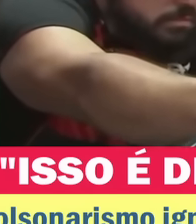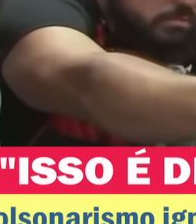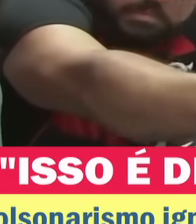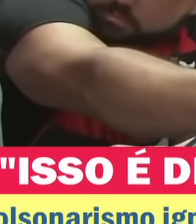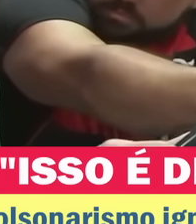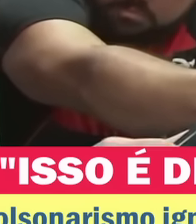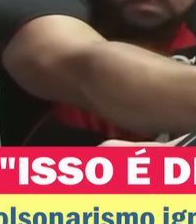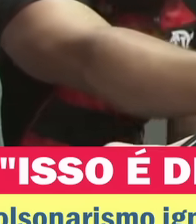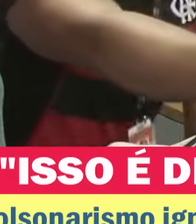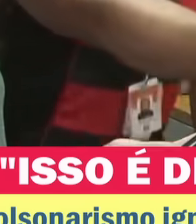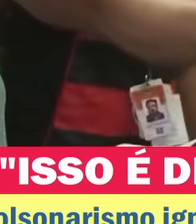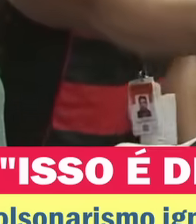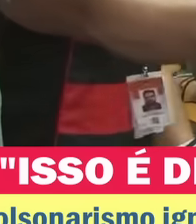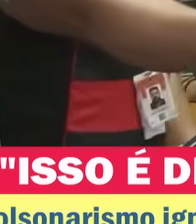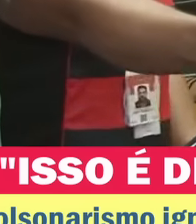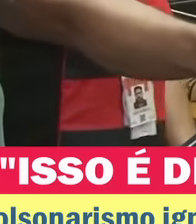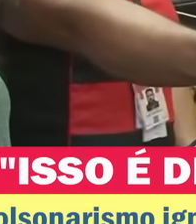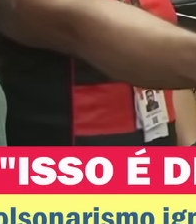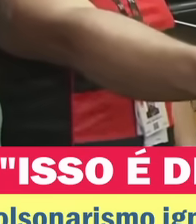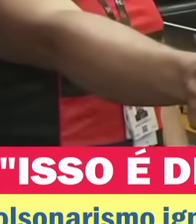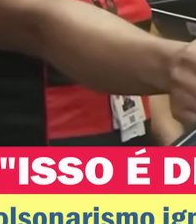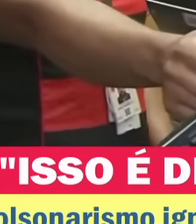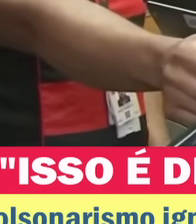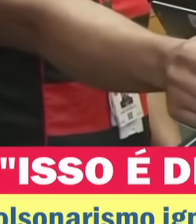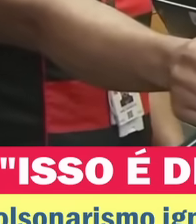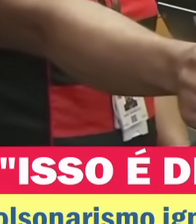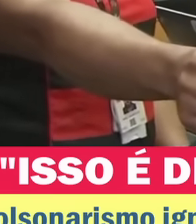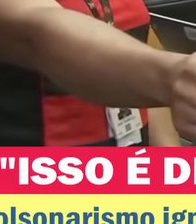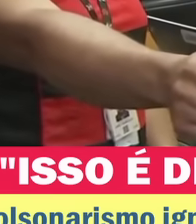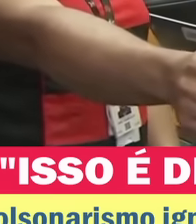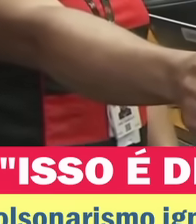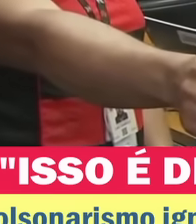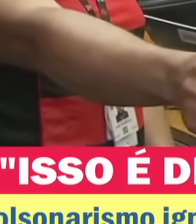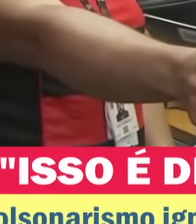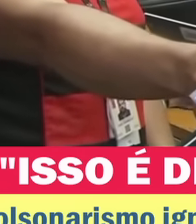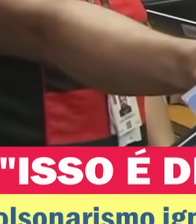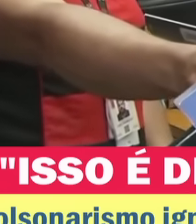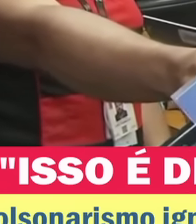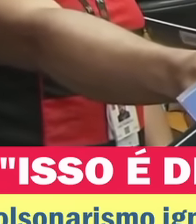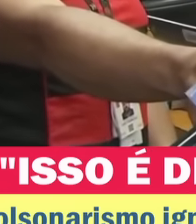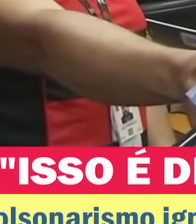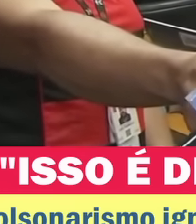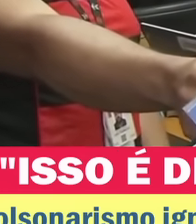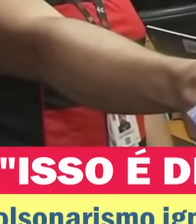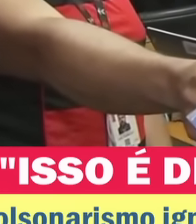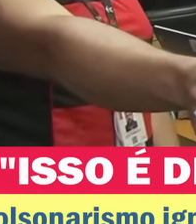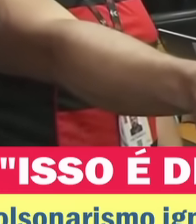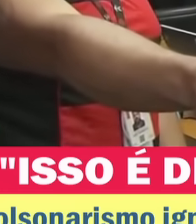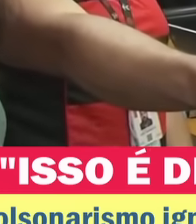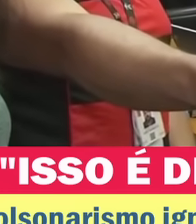vir a uma comissão. Tanto que uma CPI ela tem outros instrumentos. Instrumentos, por exemplo, da condição coercitiva, né? Ele reconvoca. Então, tem